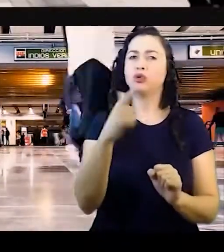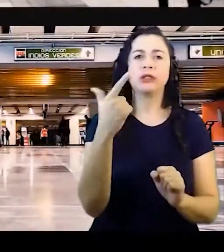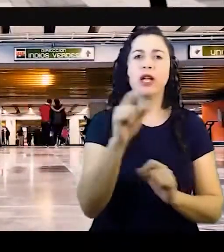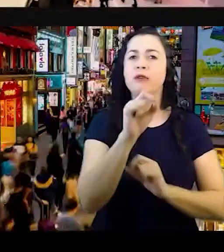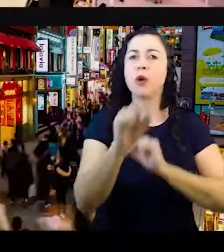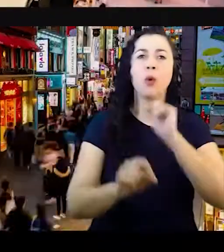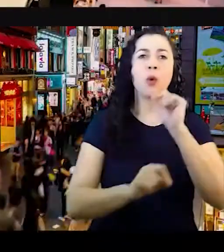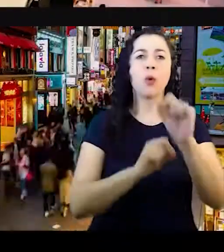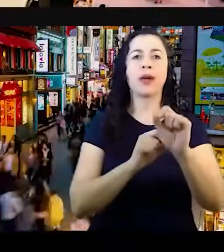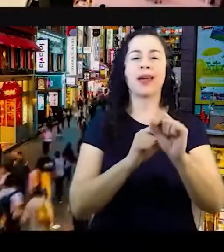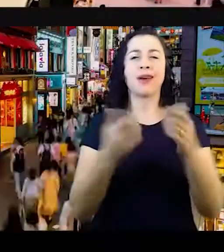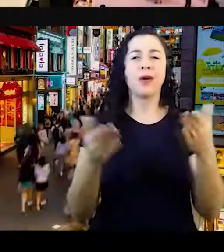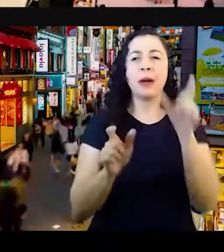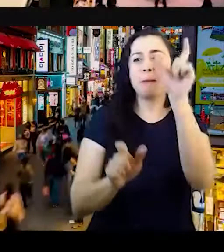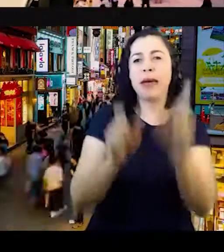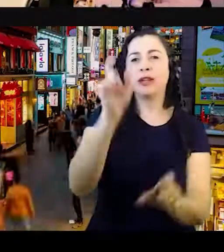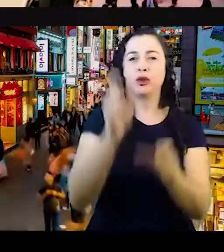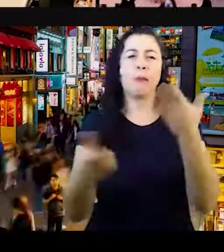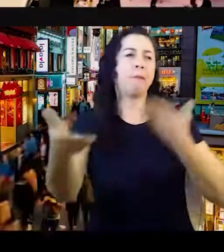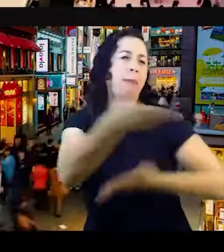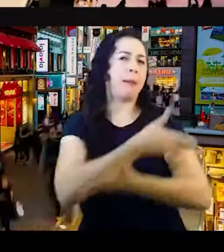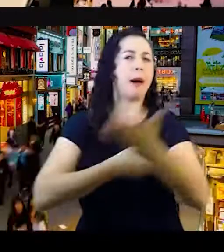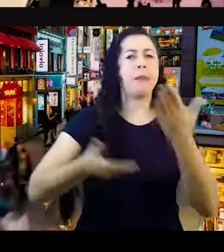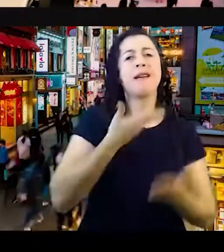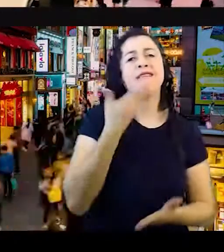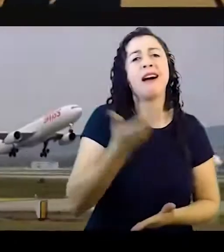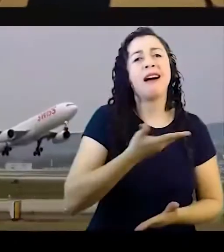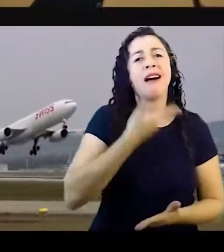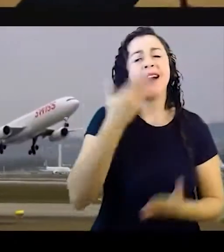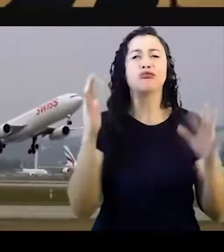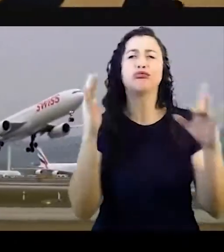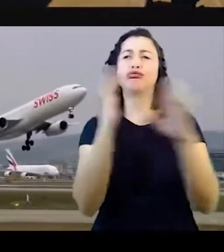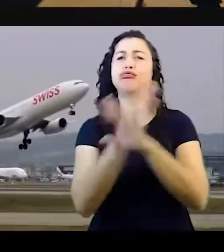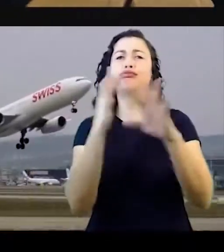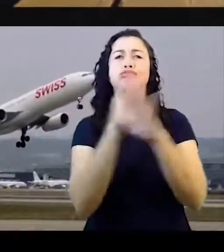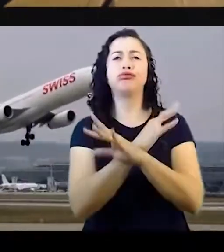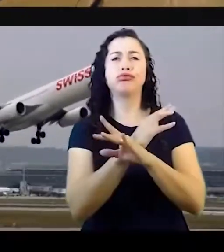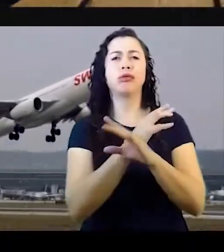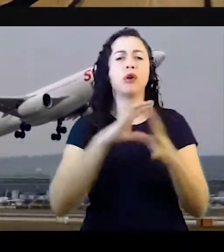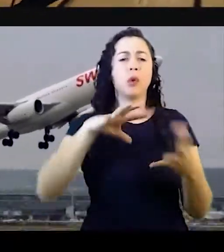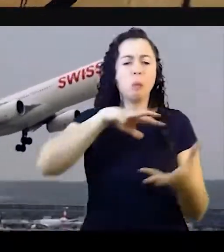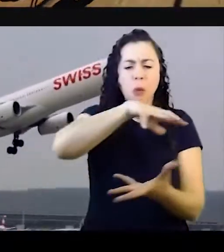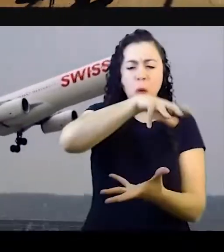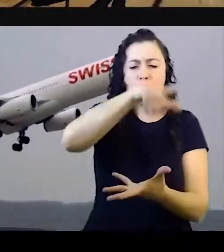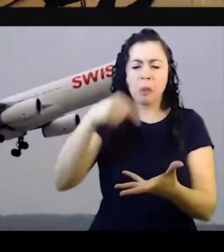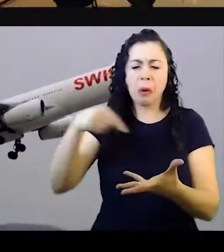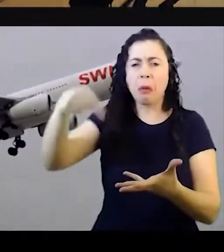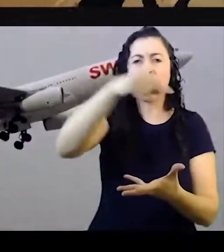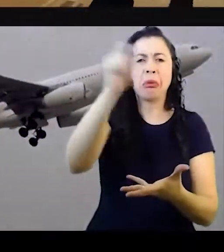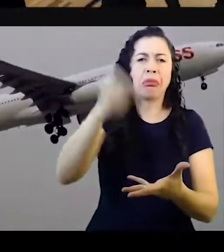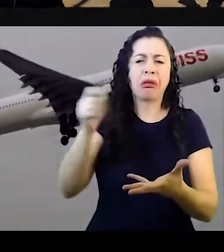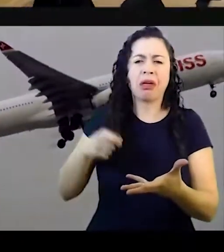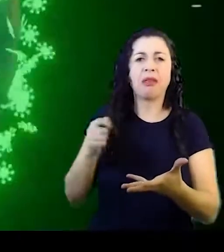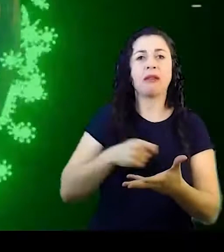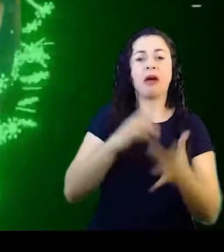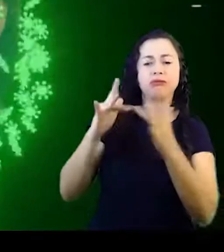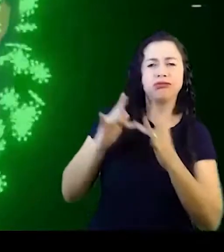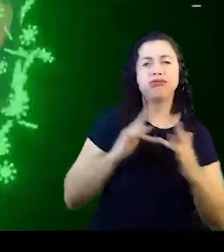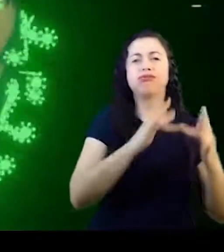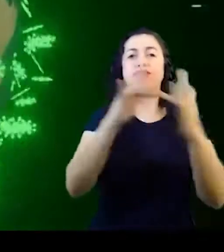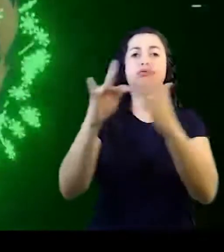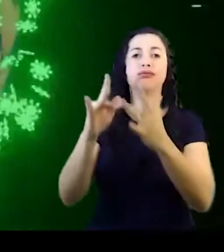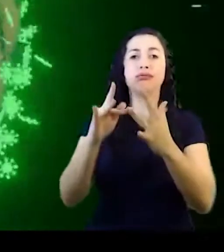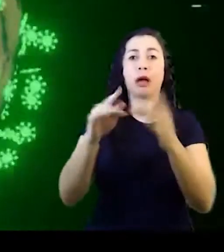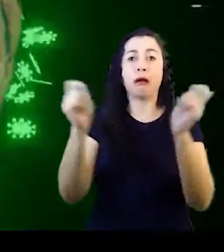de locomoção e tanta gente no mundo ao mesmo tempo. Nunca antes se teve tanta facilidade para a disseminação de